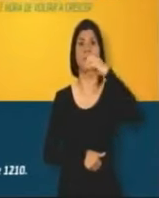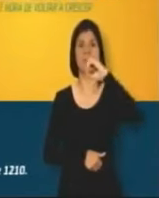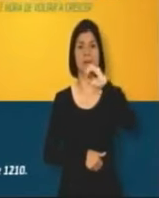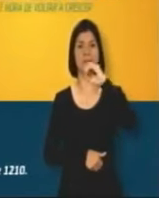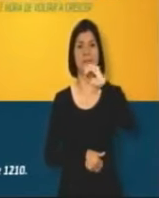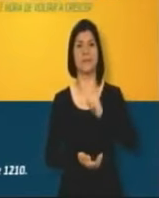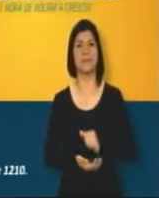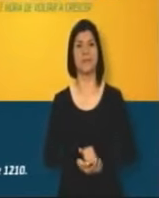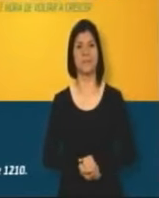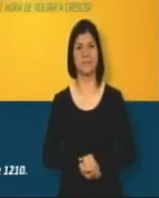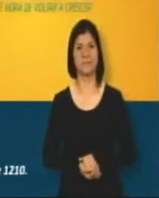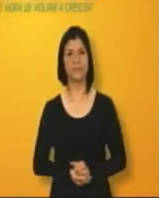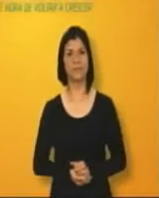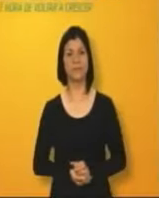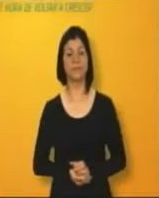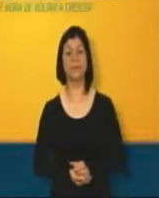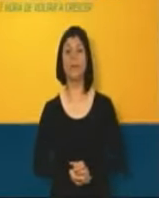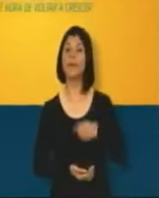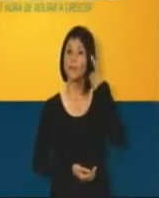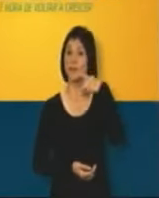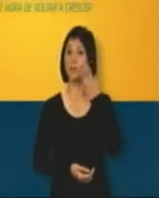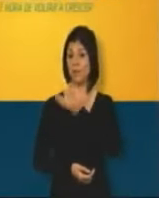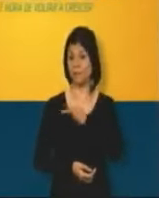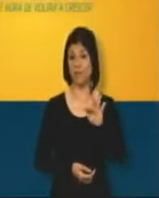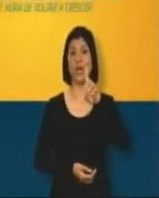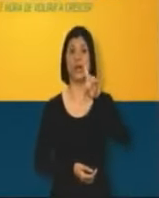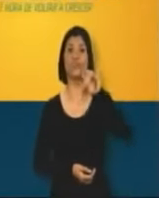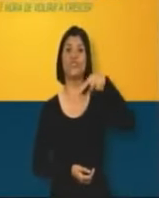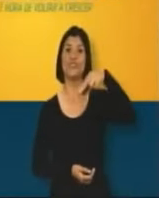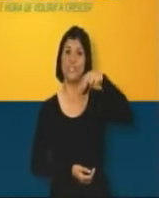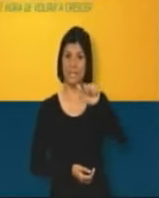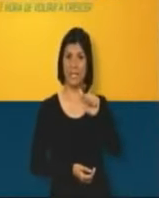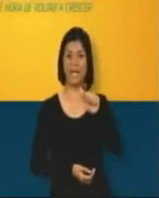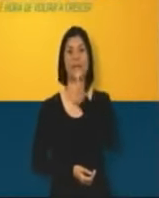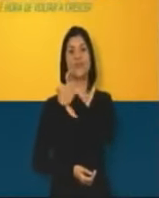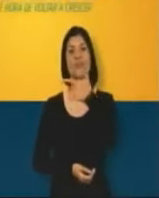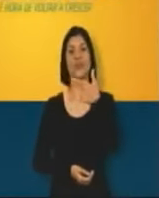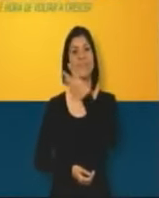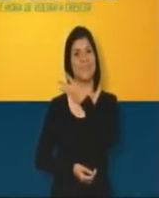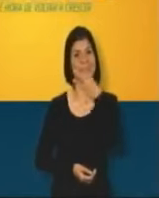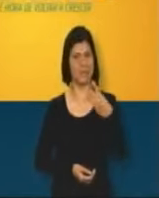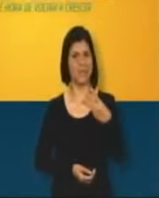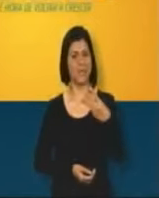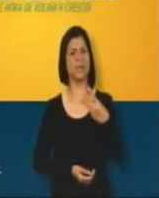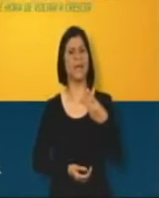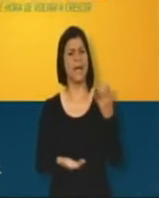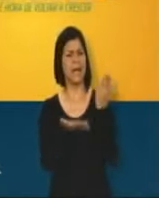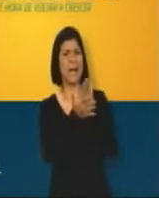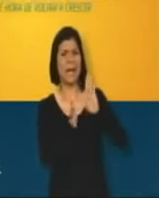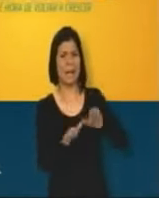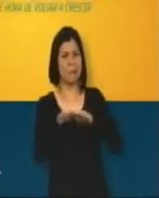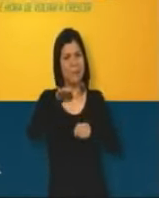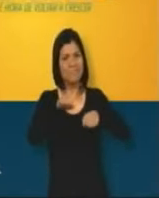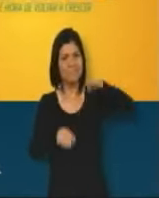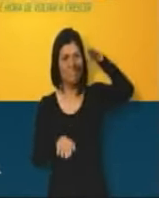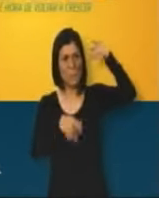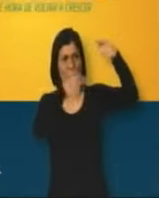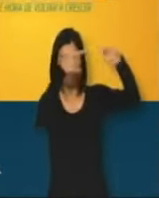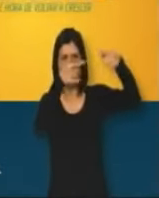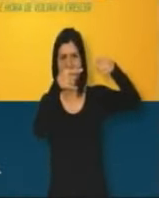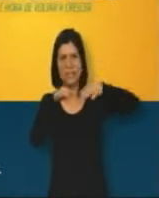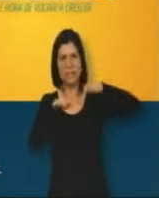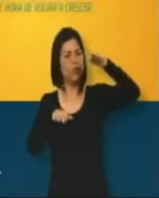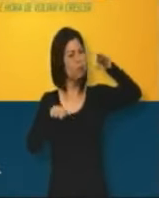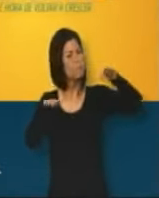vote 1210. Para deputada federal, Dina Gomes, 1233. Pelo fim dos privilégios